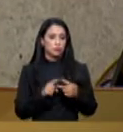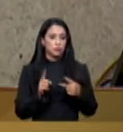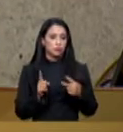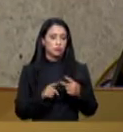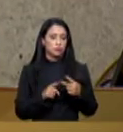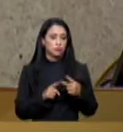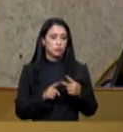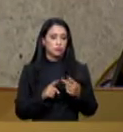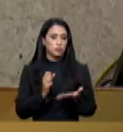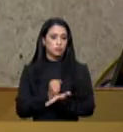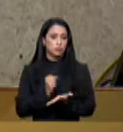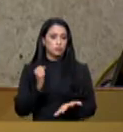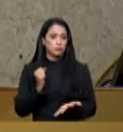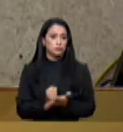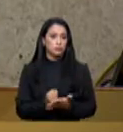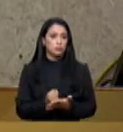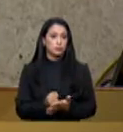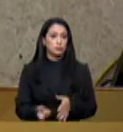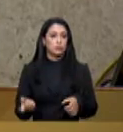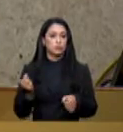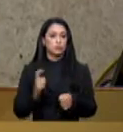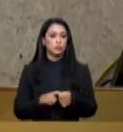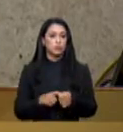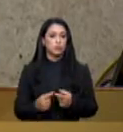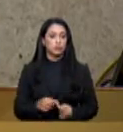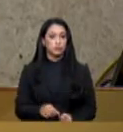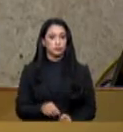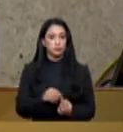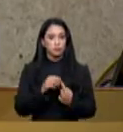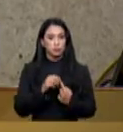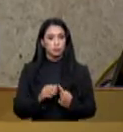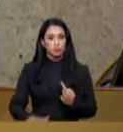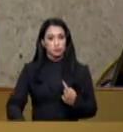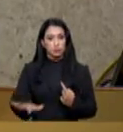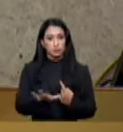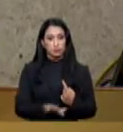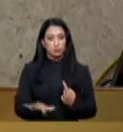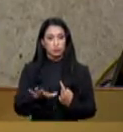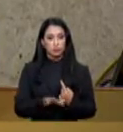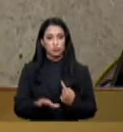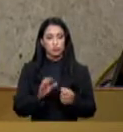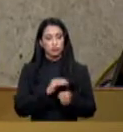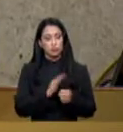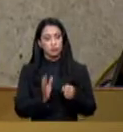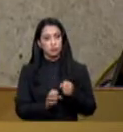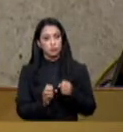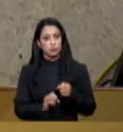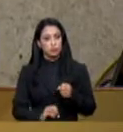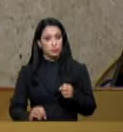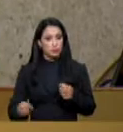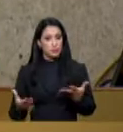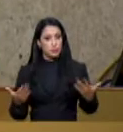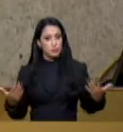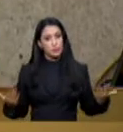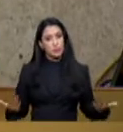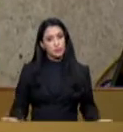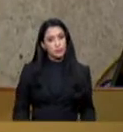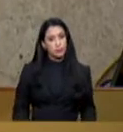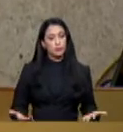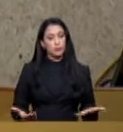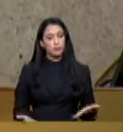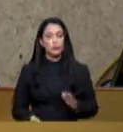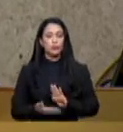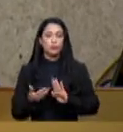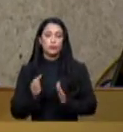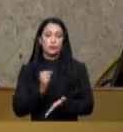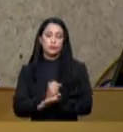federativos de contratação voltadas unicamente ao setor de saneamento, de tal modo que a exclusão